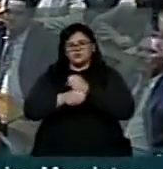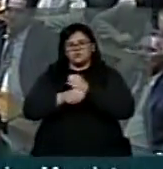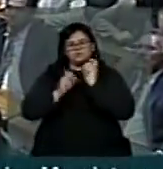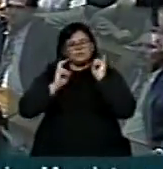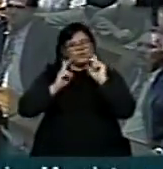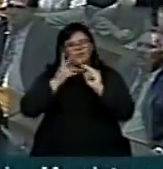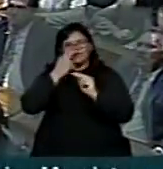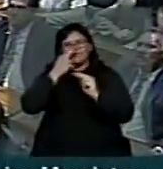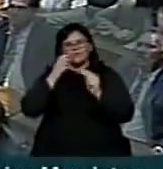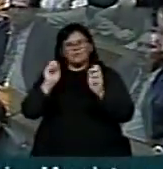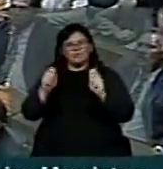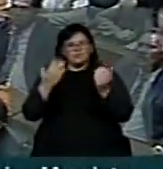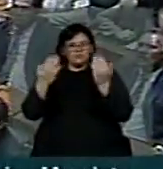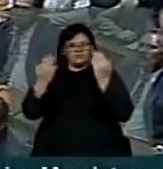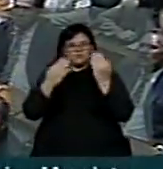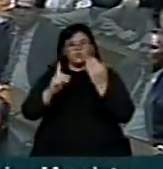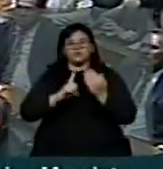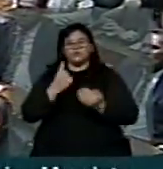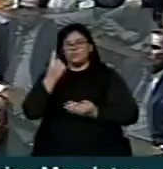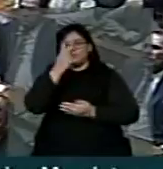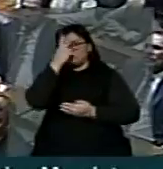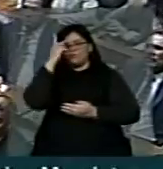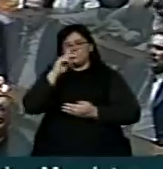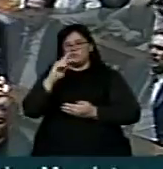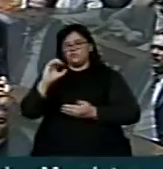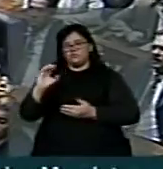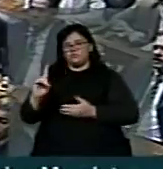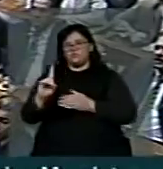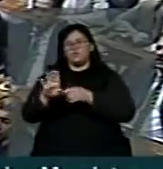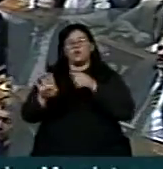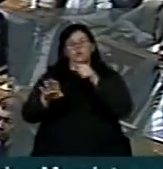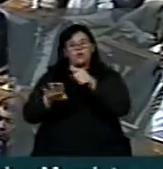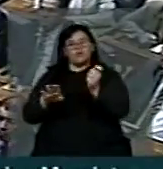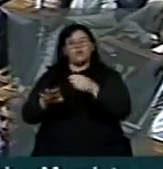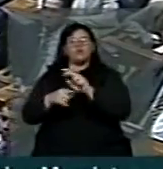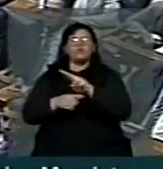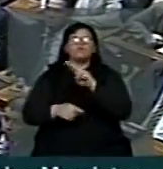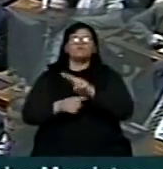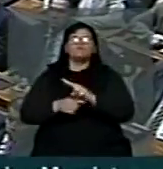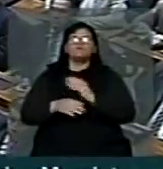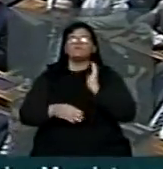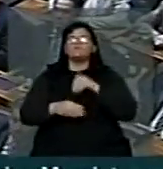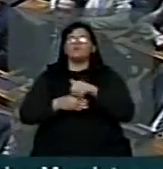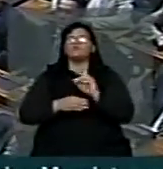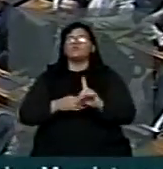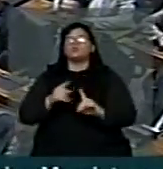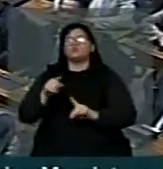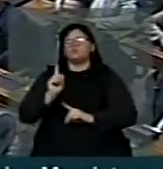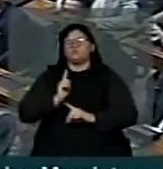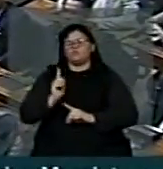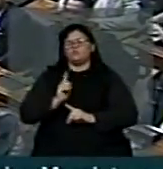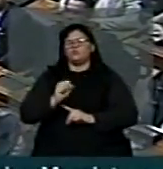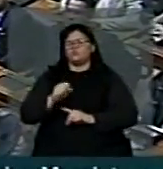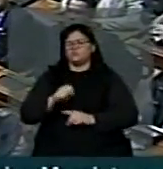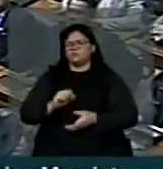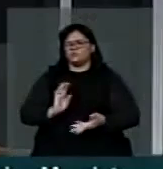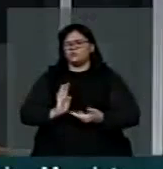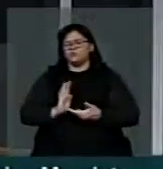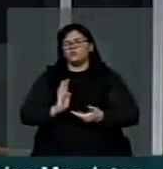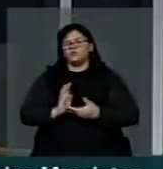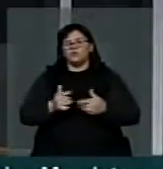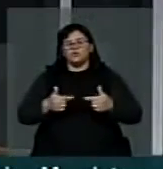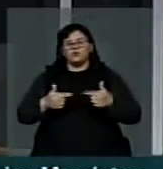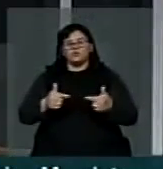havia um comunista que defendia o direito ao voto dos analfabetos na Câmara dos Deputados. A luta de